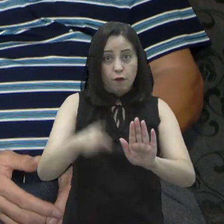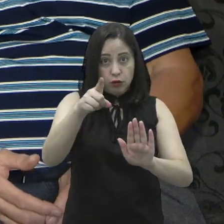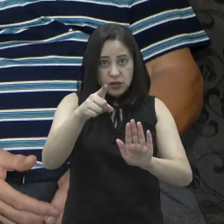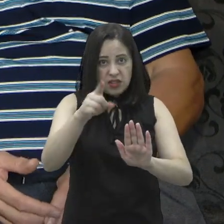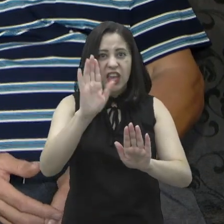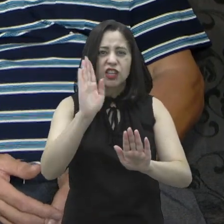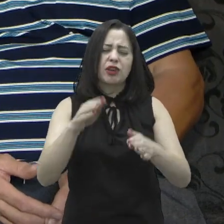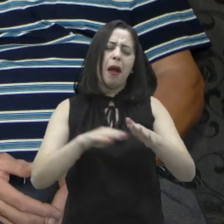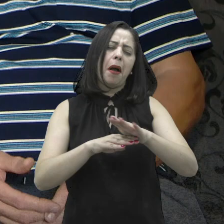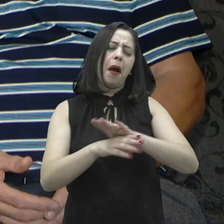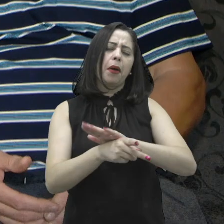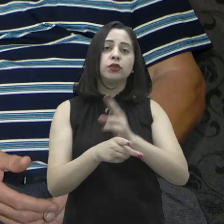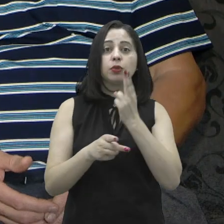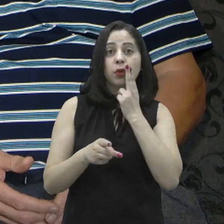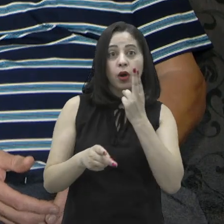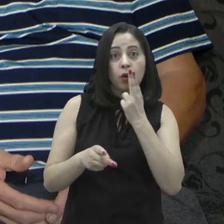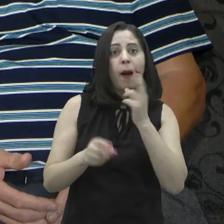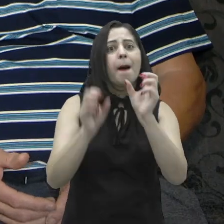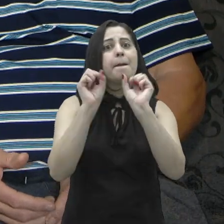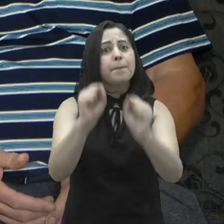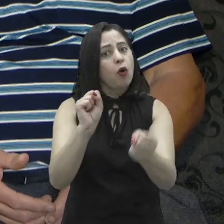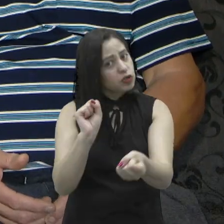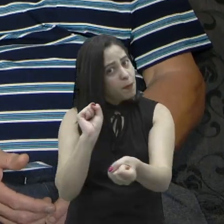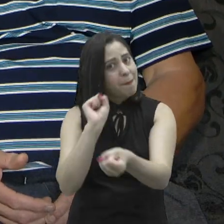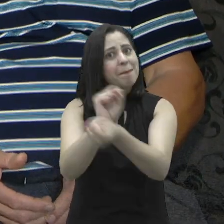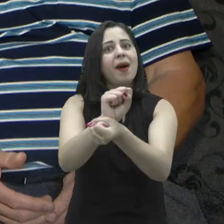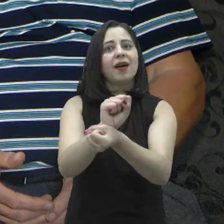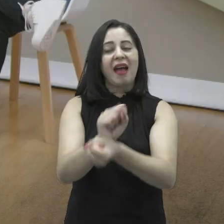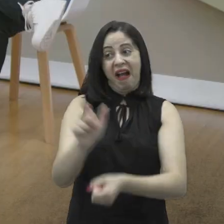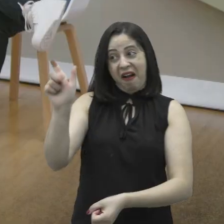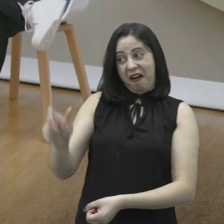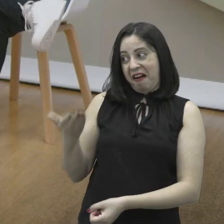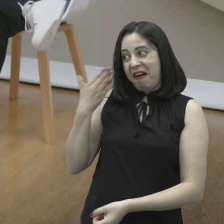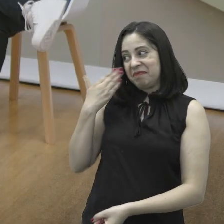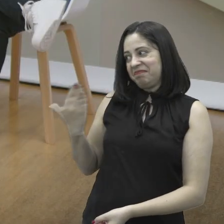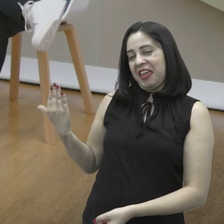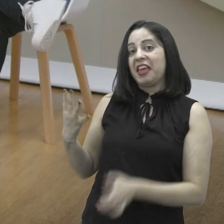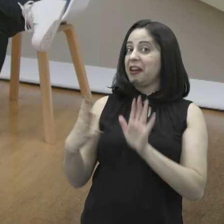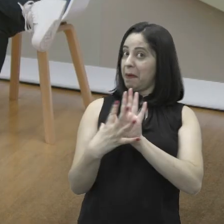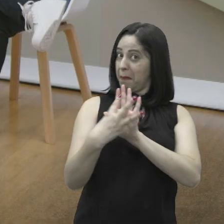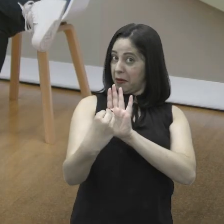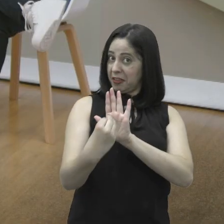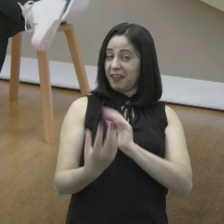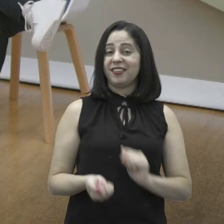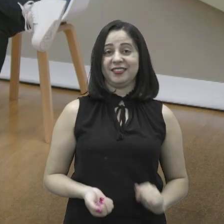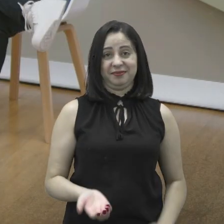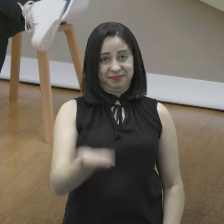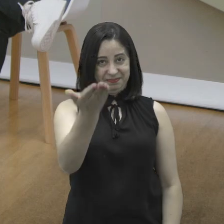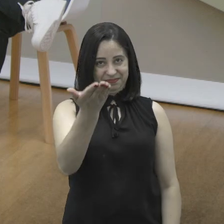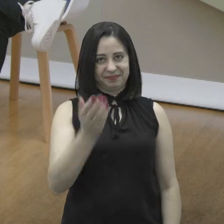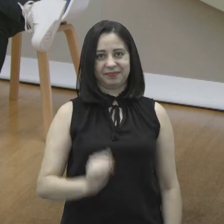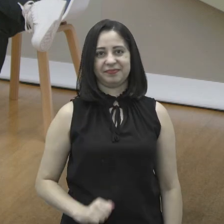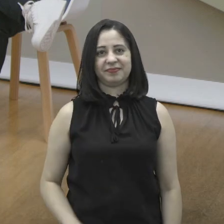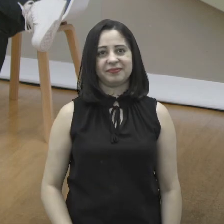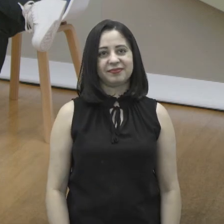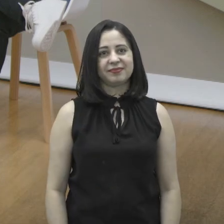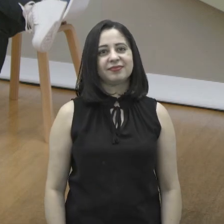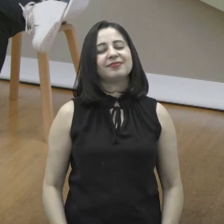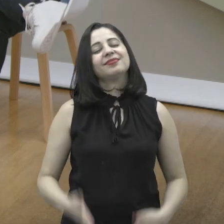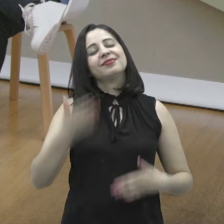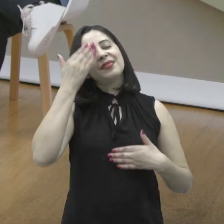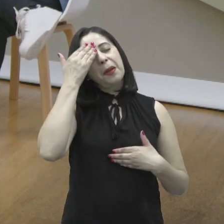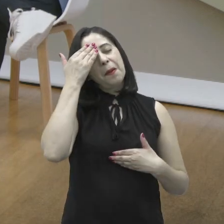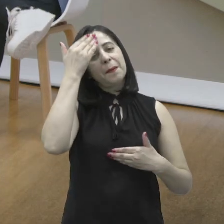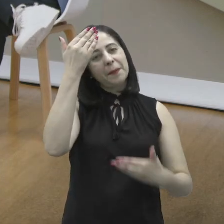para eliminar esse hábito. O seu Júlio está aqui para servir de exemplo para a gente, viu, Gi? Volto com vocês aí no estúdio. Muito